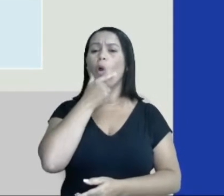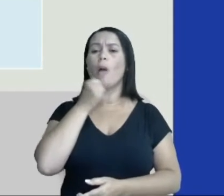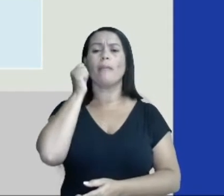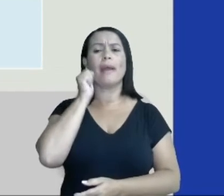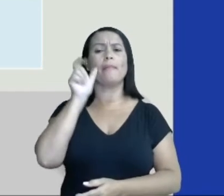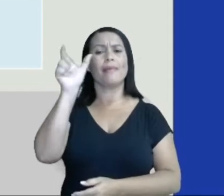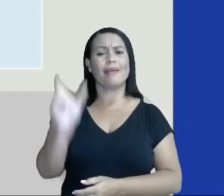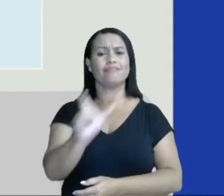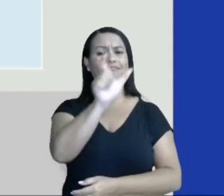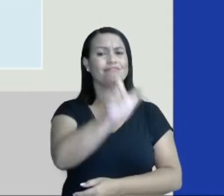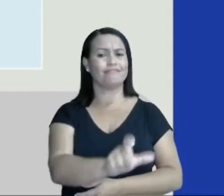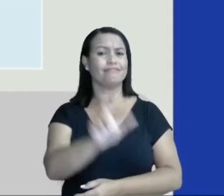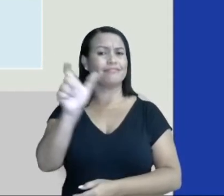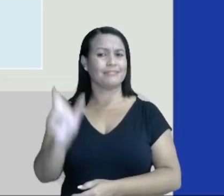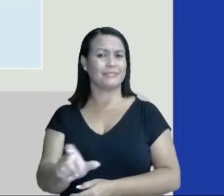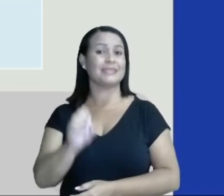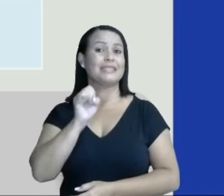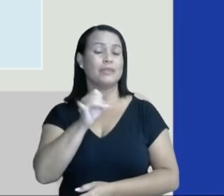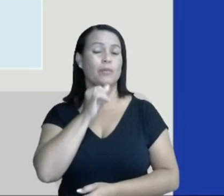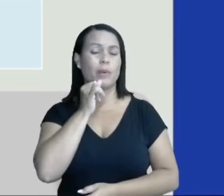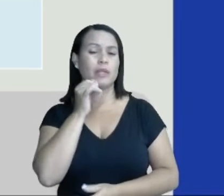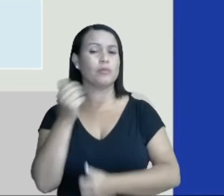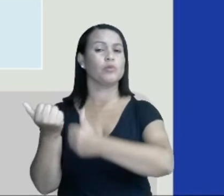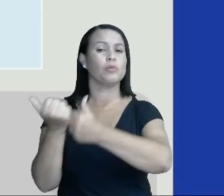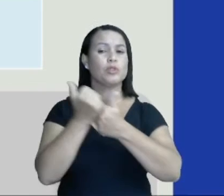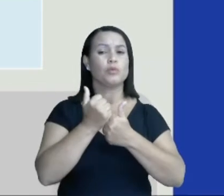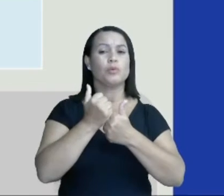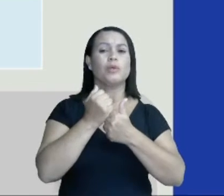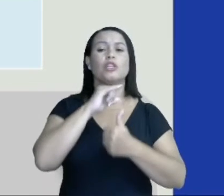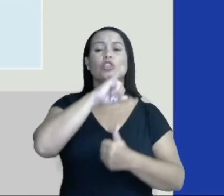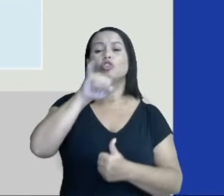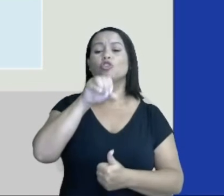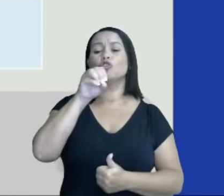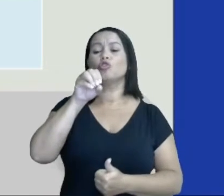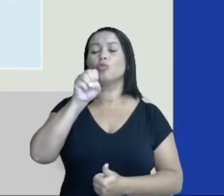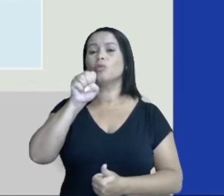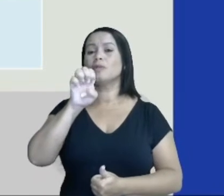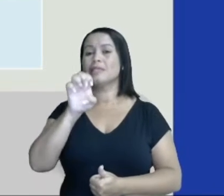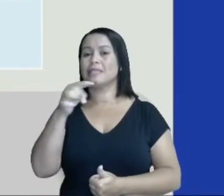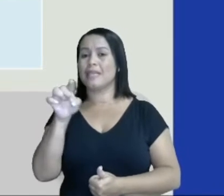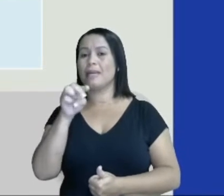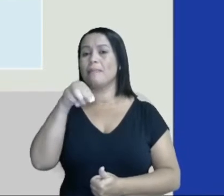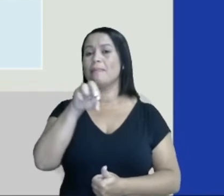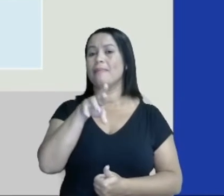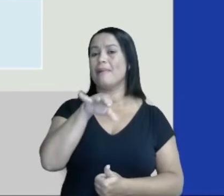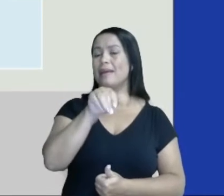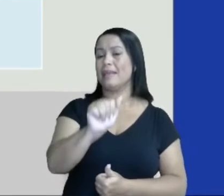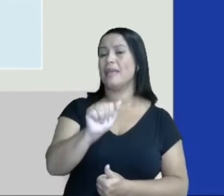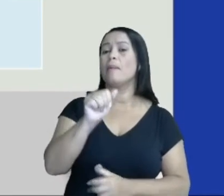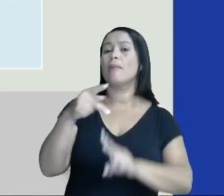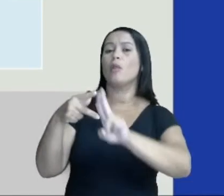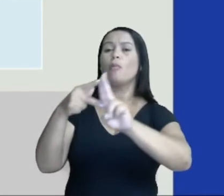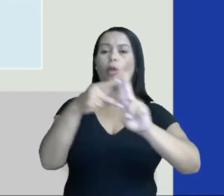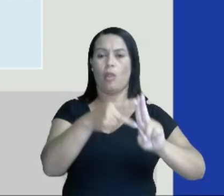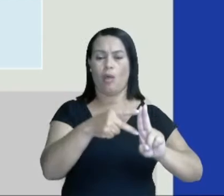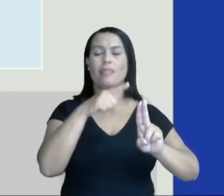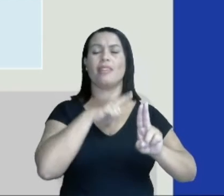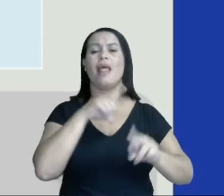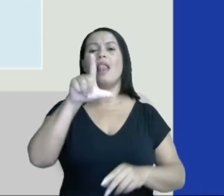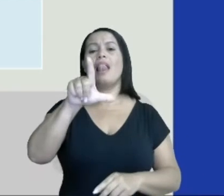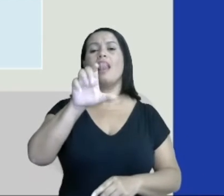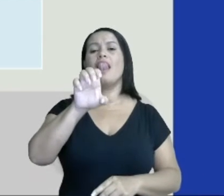e Maria. E aí, se a gente for substituir José e Maria por um pronome, a gente tem